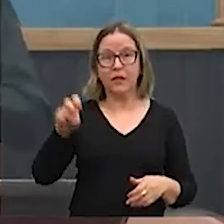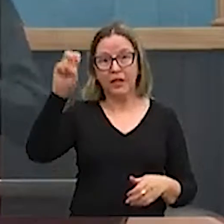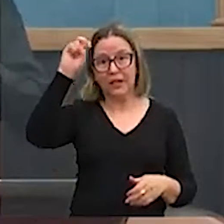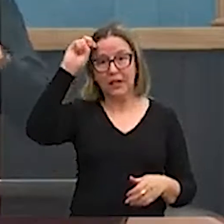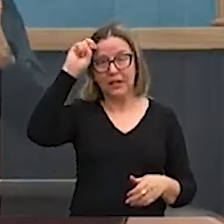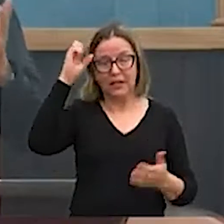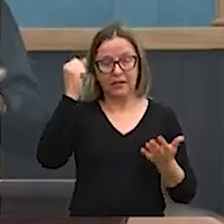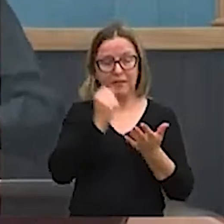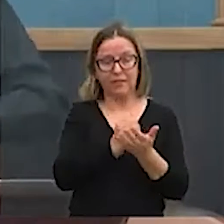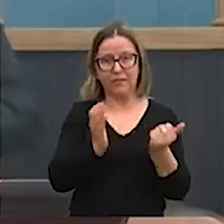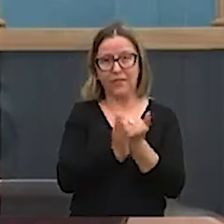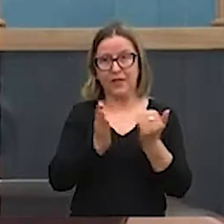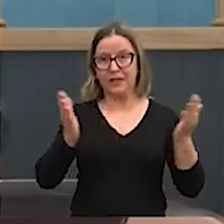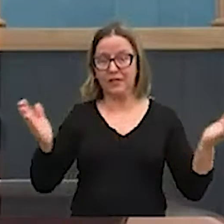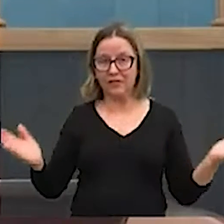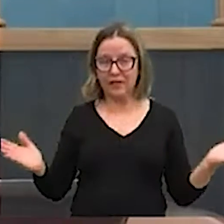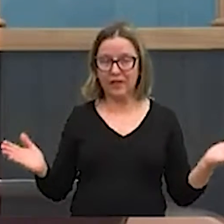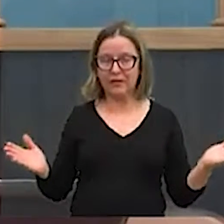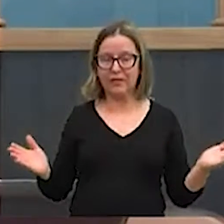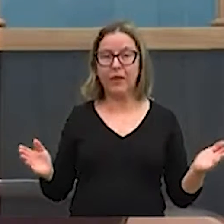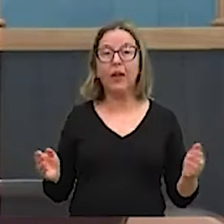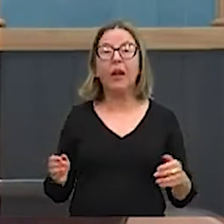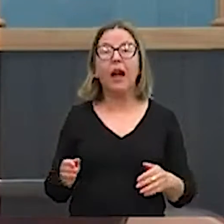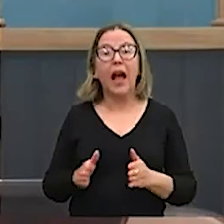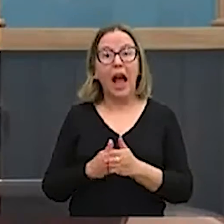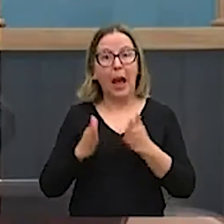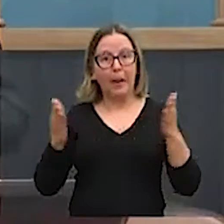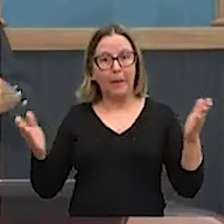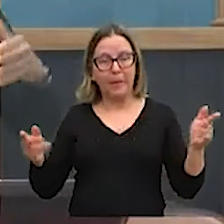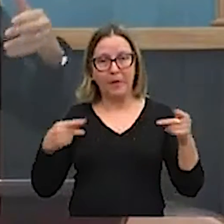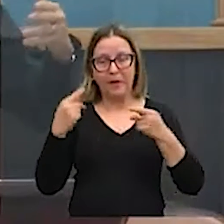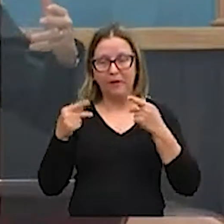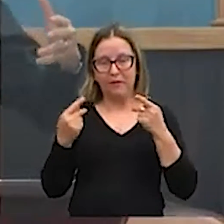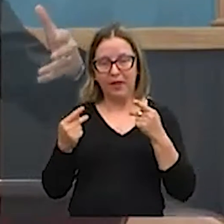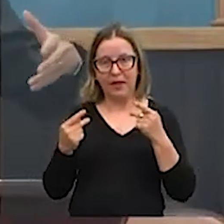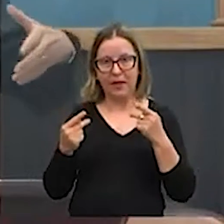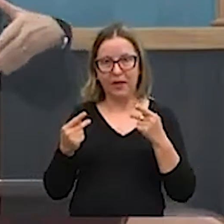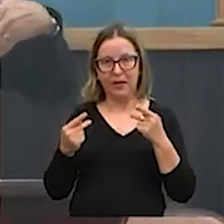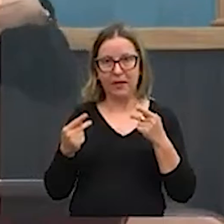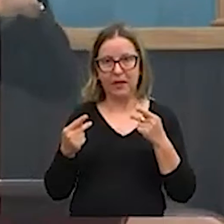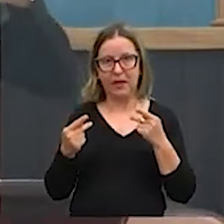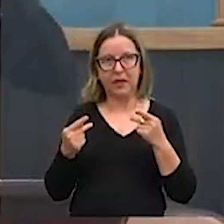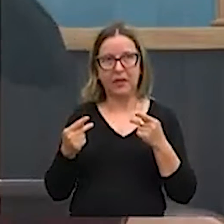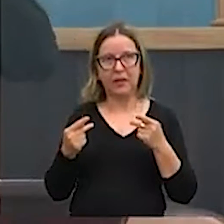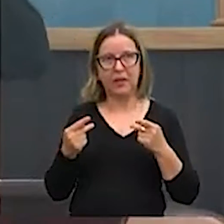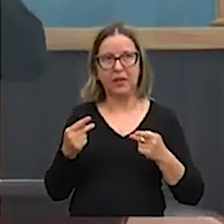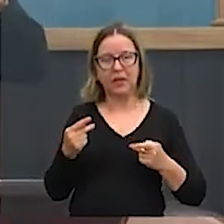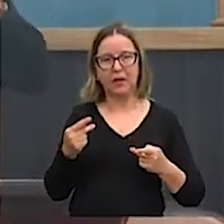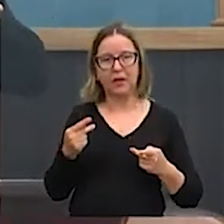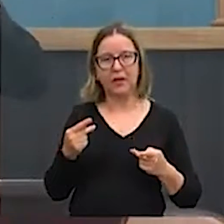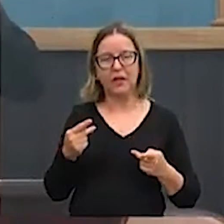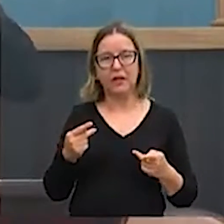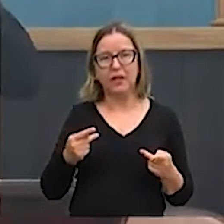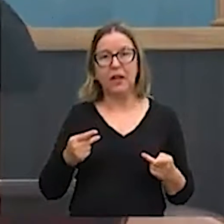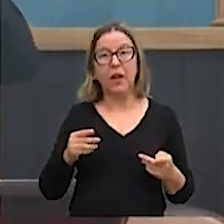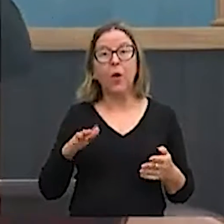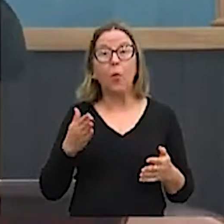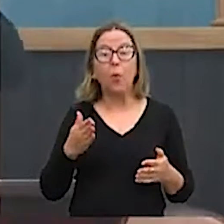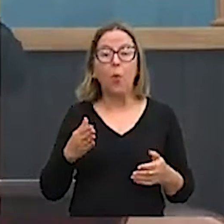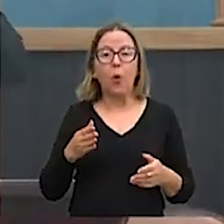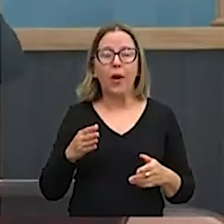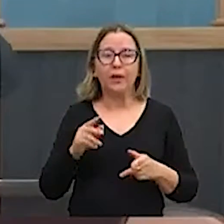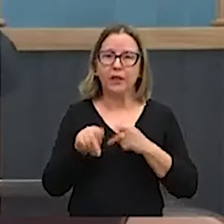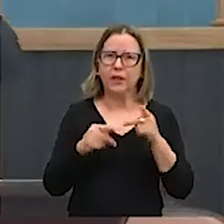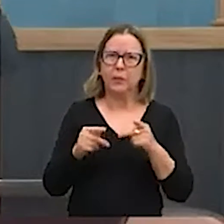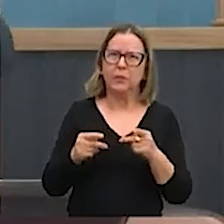crucificado, e a Bíblia disse que quando eles perguntaram que eles queriam um sinal de Jesus, um sinal dele,